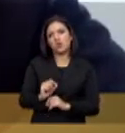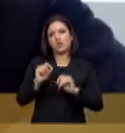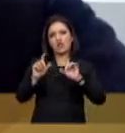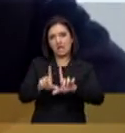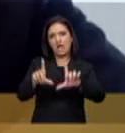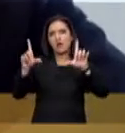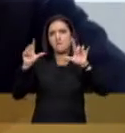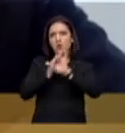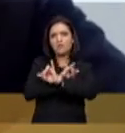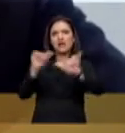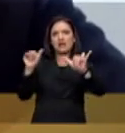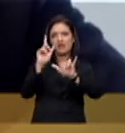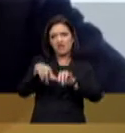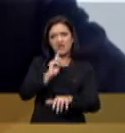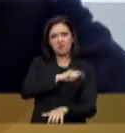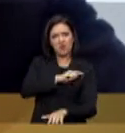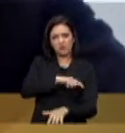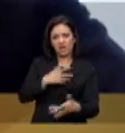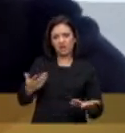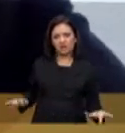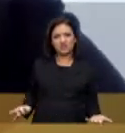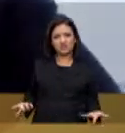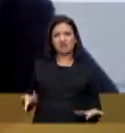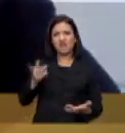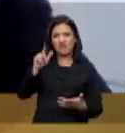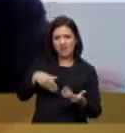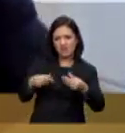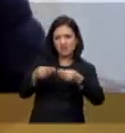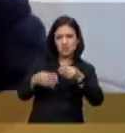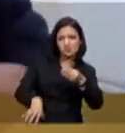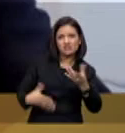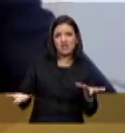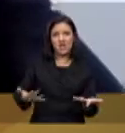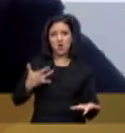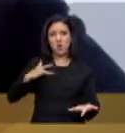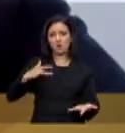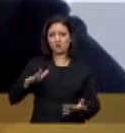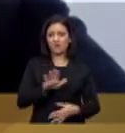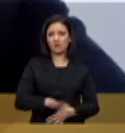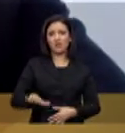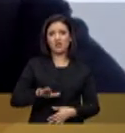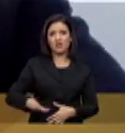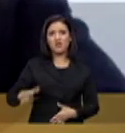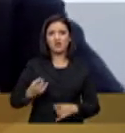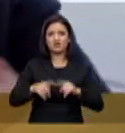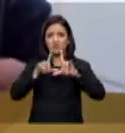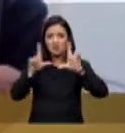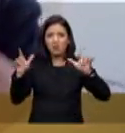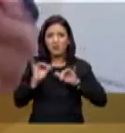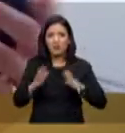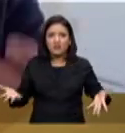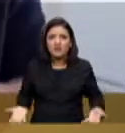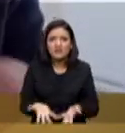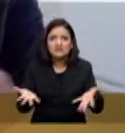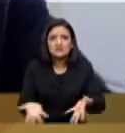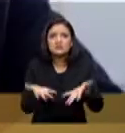raiz de todos os males. Haverá, sem dúvida nenhuma, aqueles que dirão que, coitadas das crianças, porque, afinal de contas, a propaganda insinua e coloca na cabeça